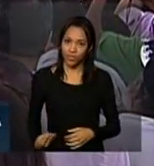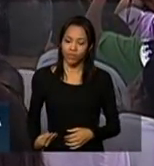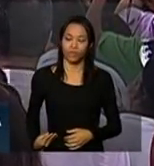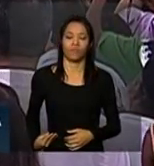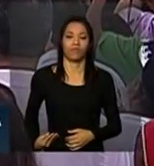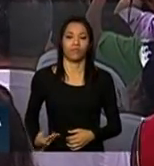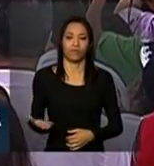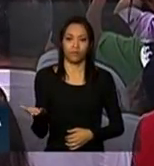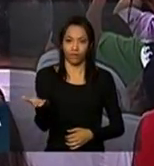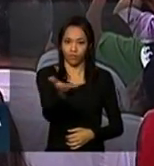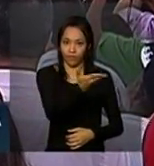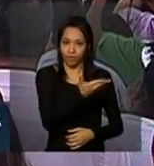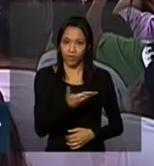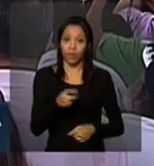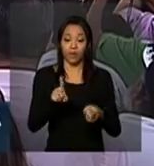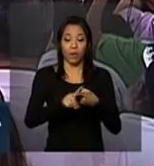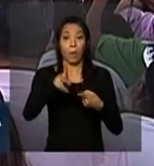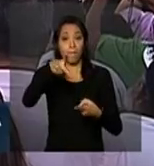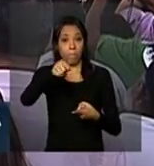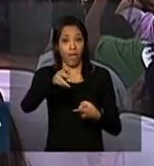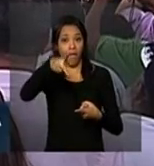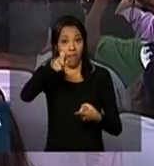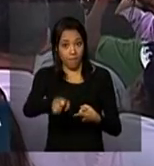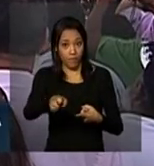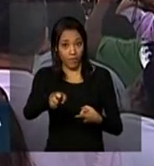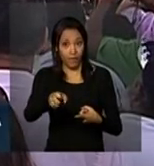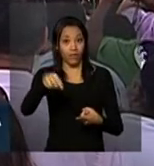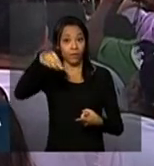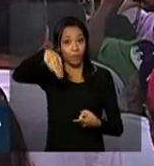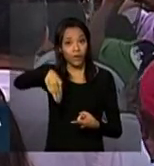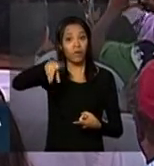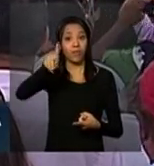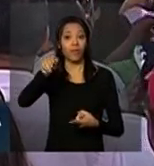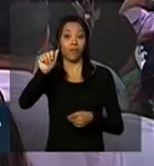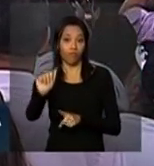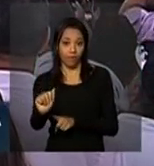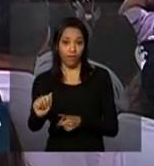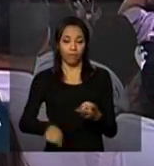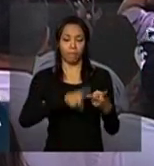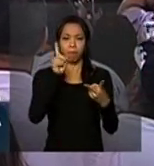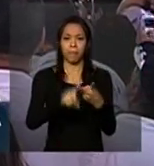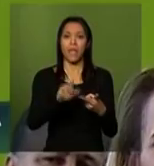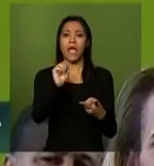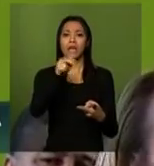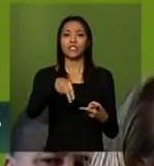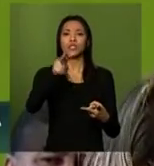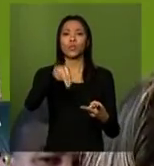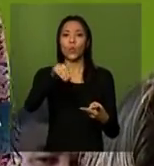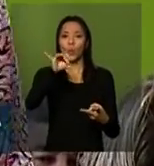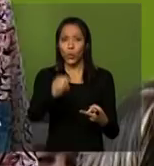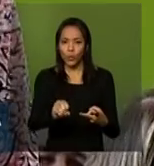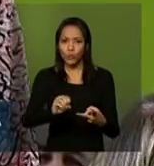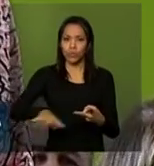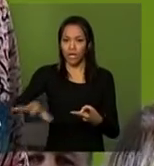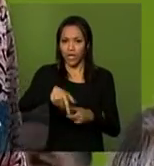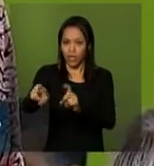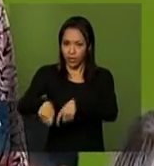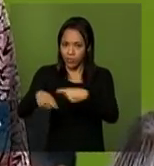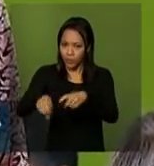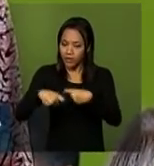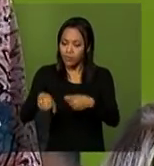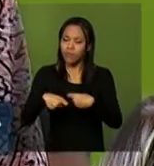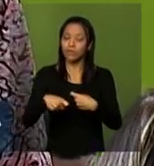estado o PEP Vargas dovim Agrário o Ant Andrade da agricultura pecua